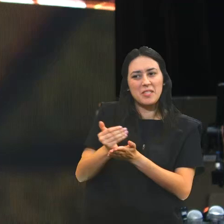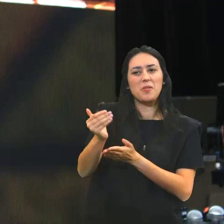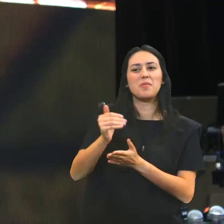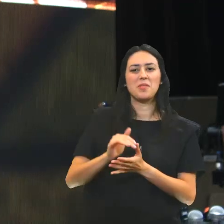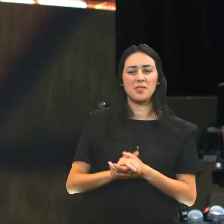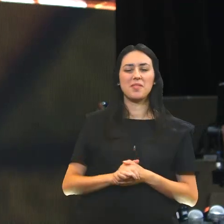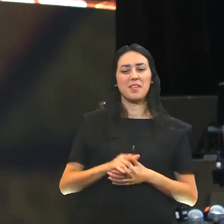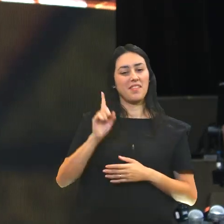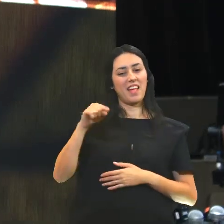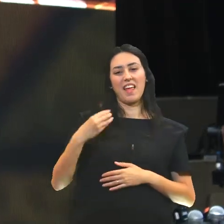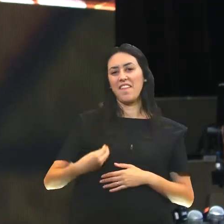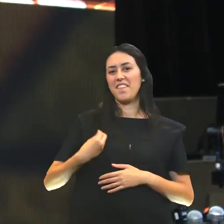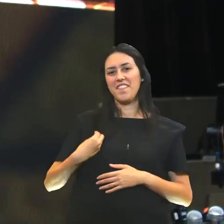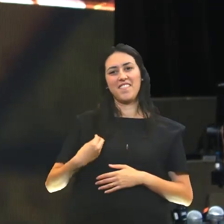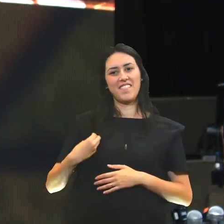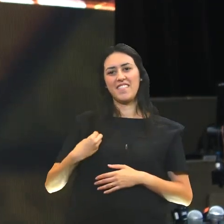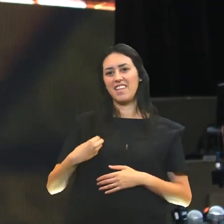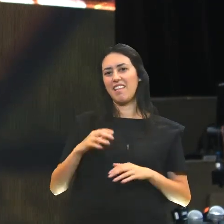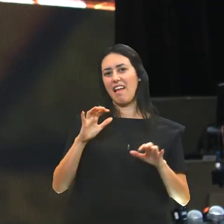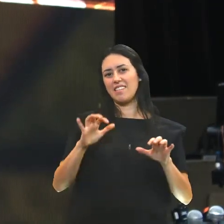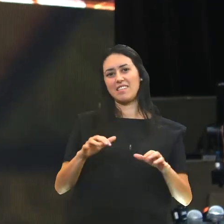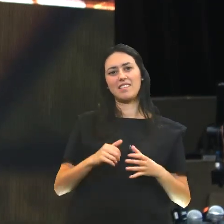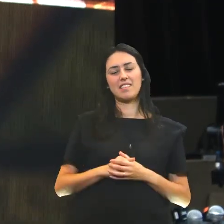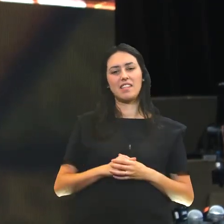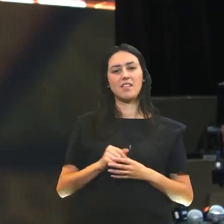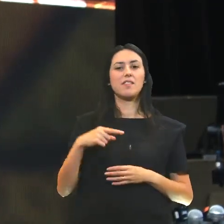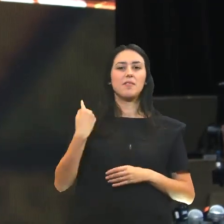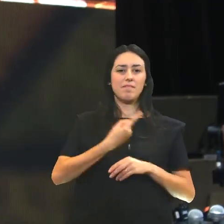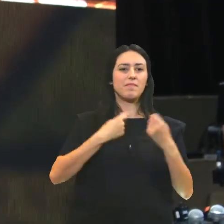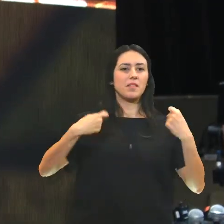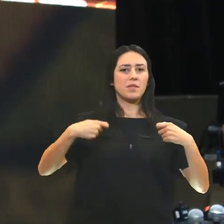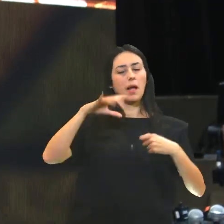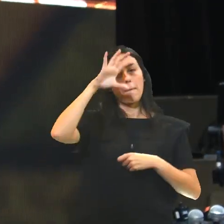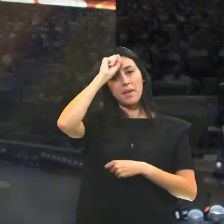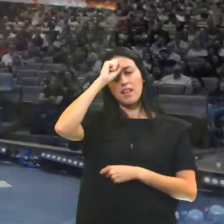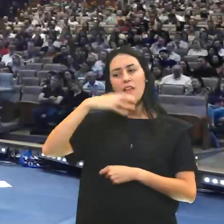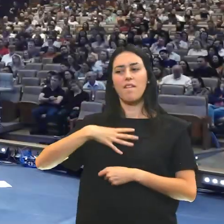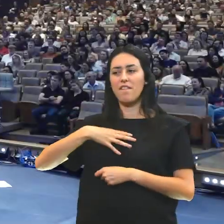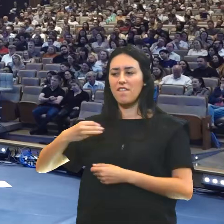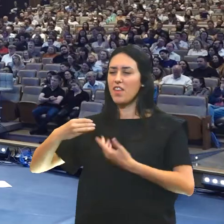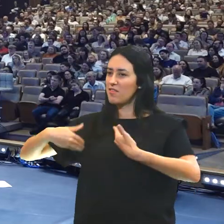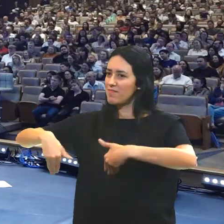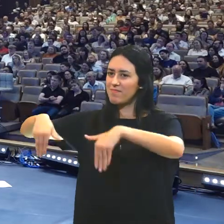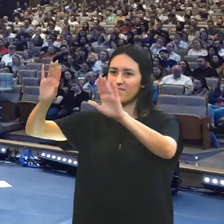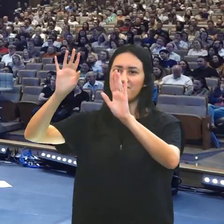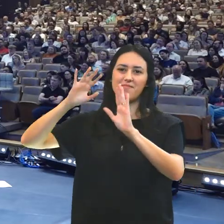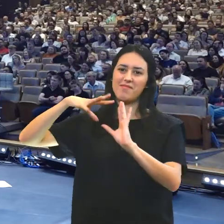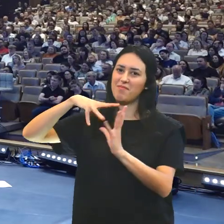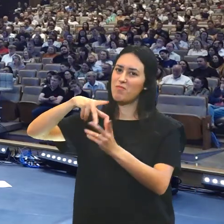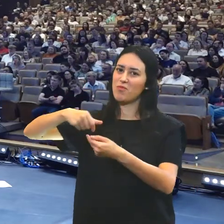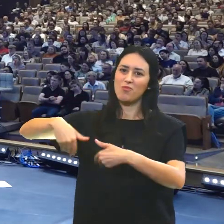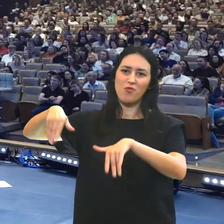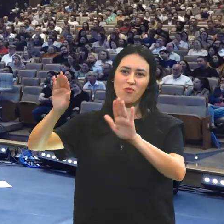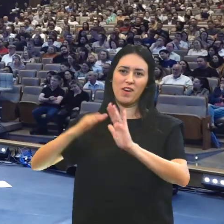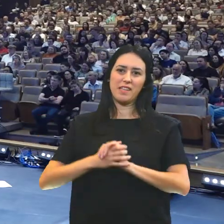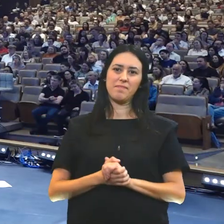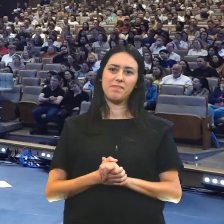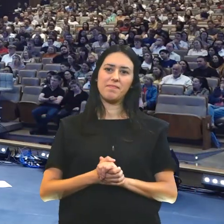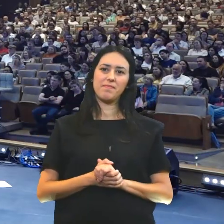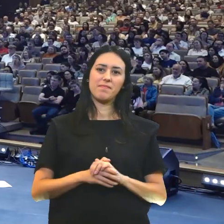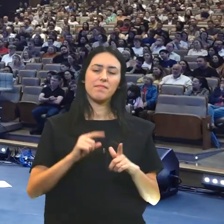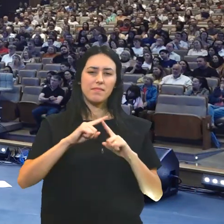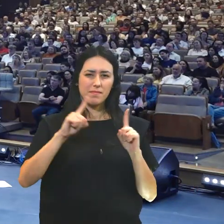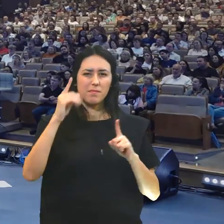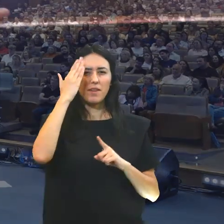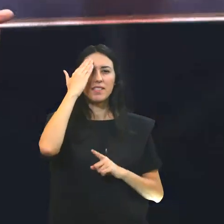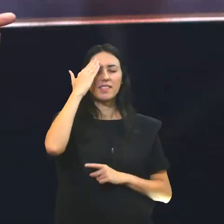é? Nós precisamos aprender a colocar os nossos filhos nos rios da vida. Mas sabe o que é lindo?